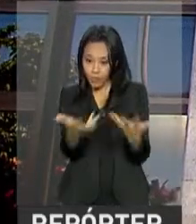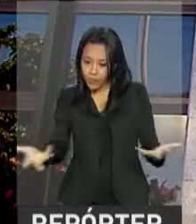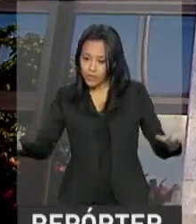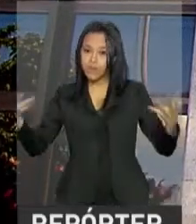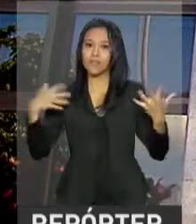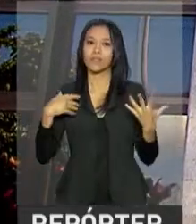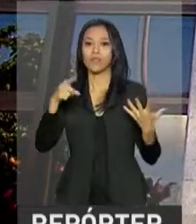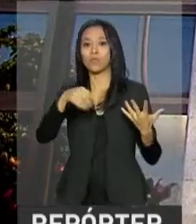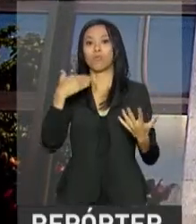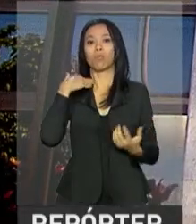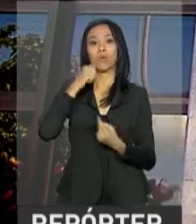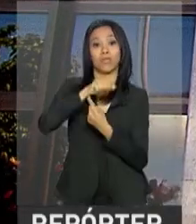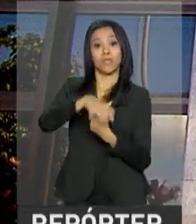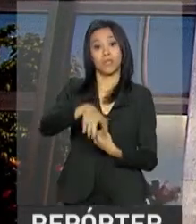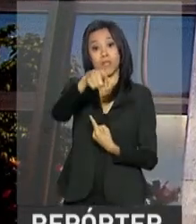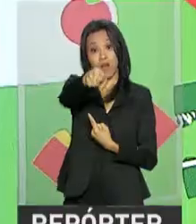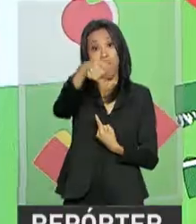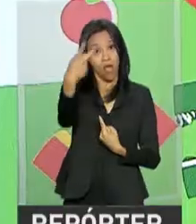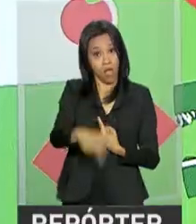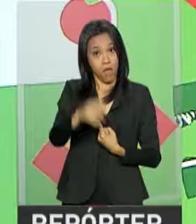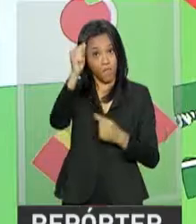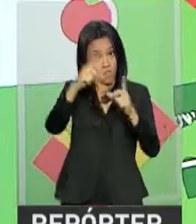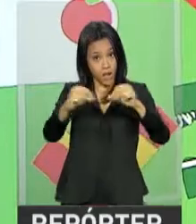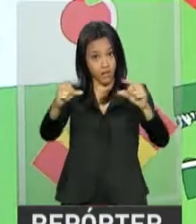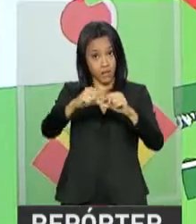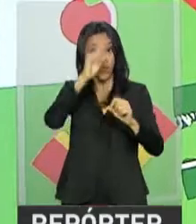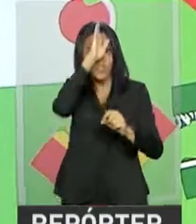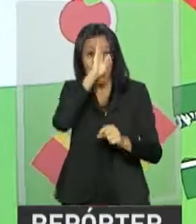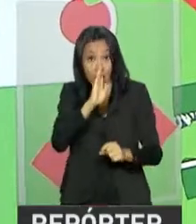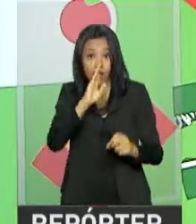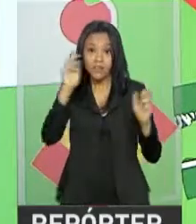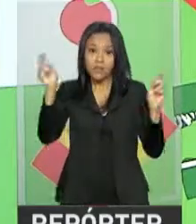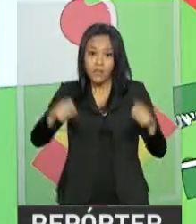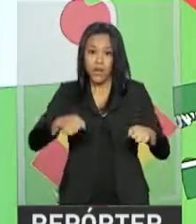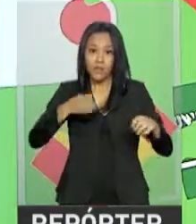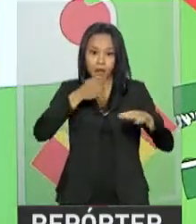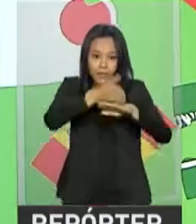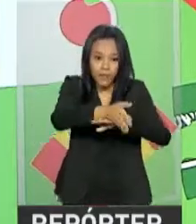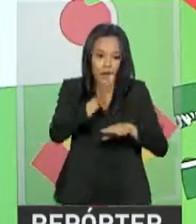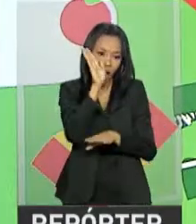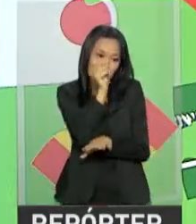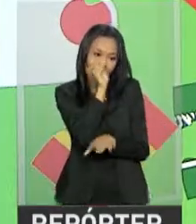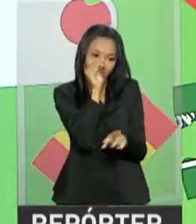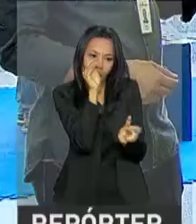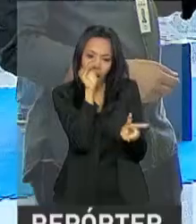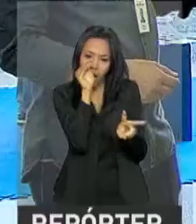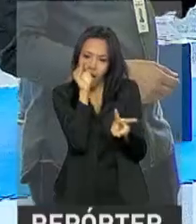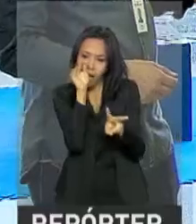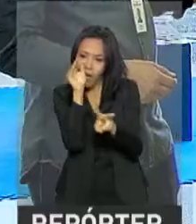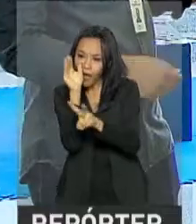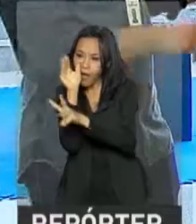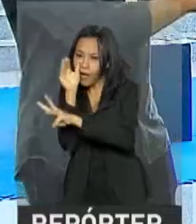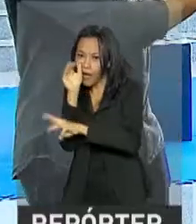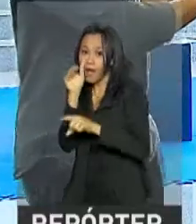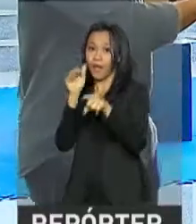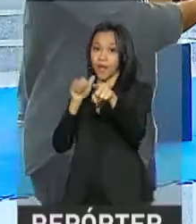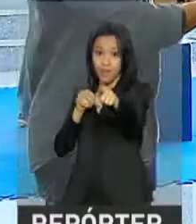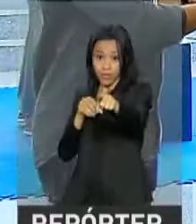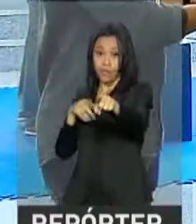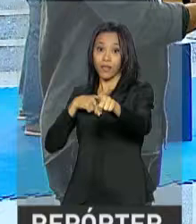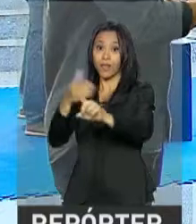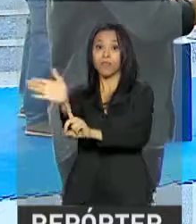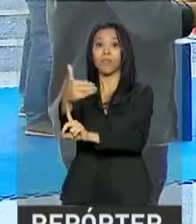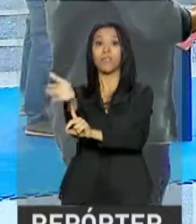banco central em brasília é gratuita e conta com muita interatividade para os visitantes esse jogo aí tem as